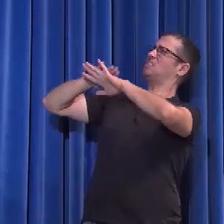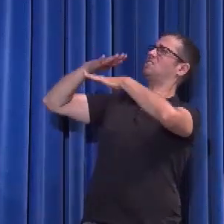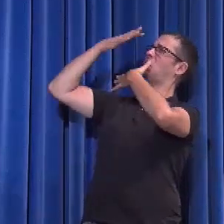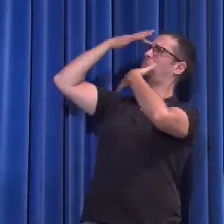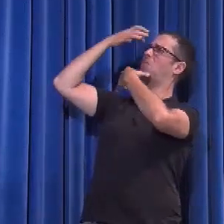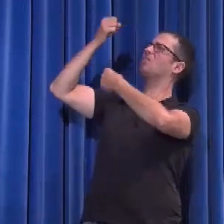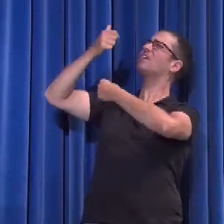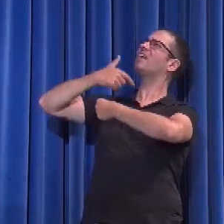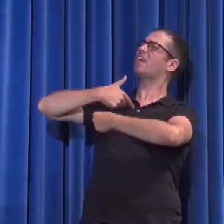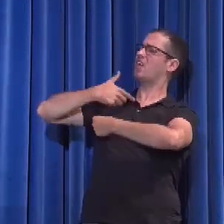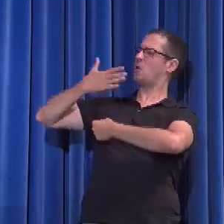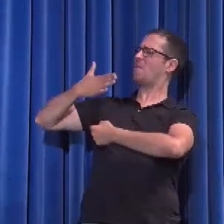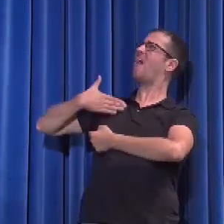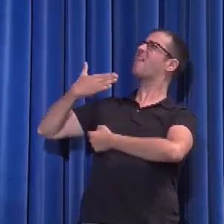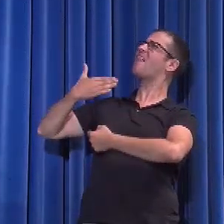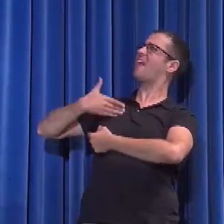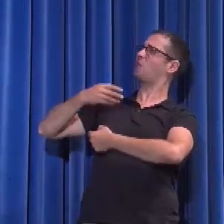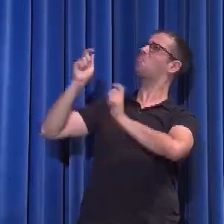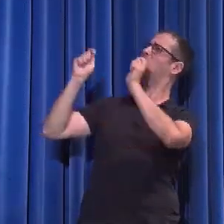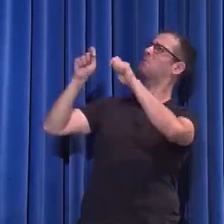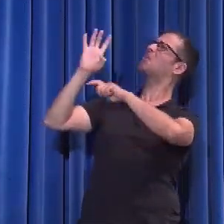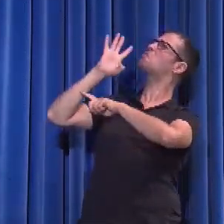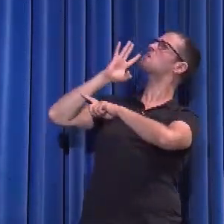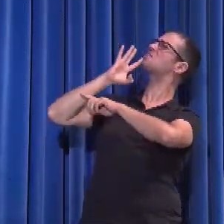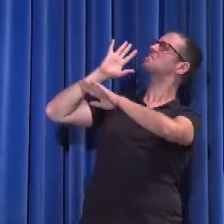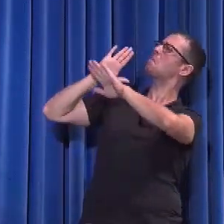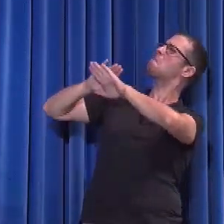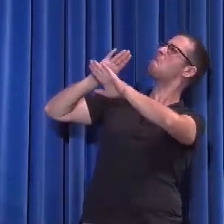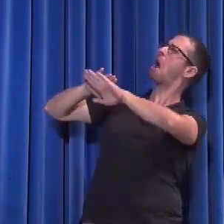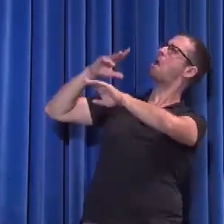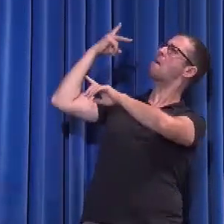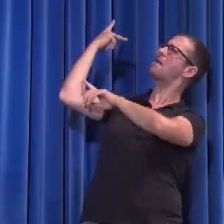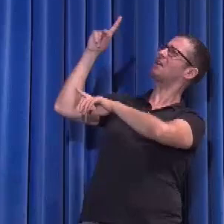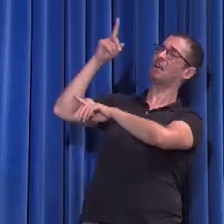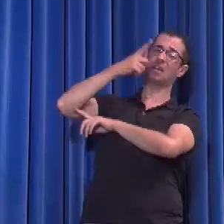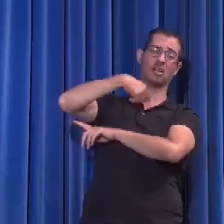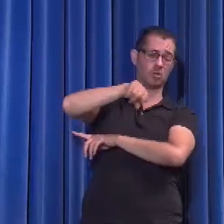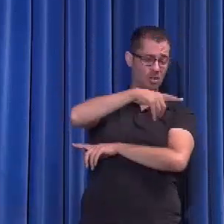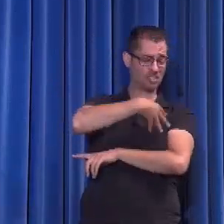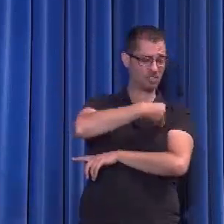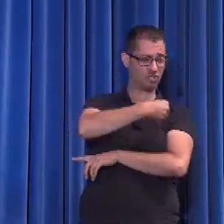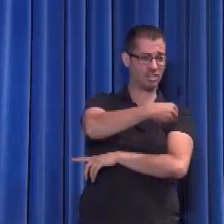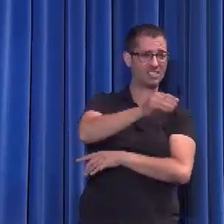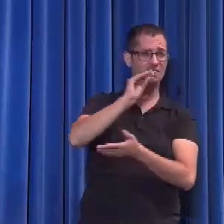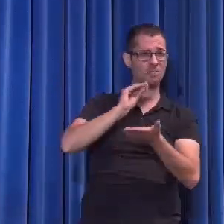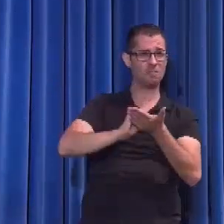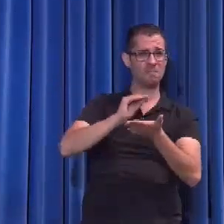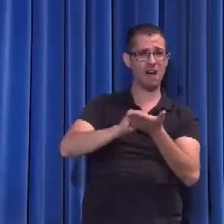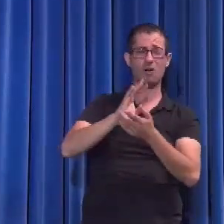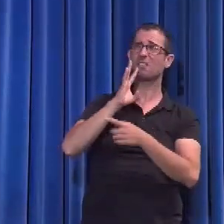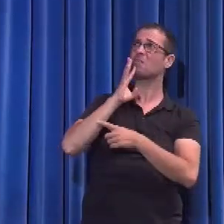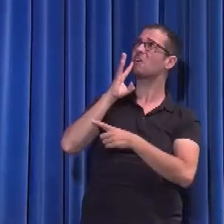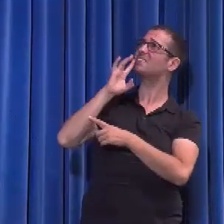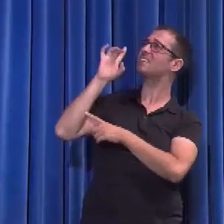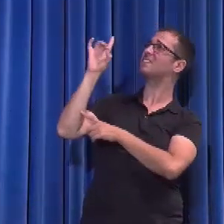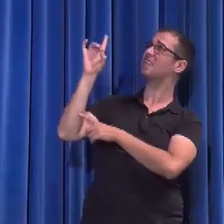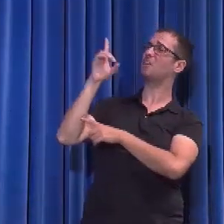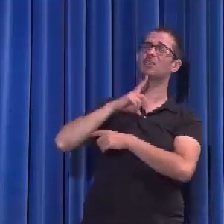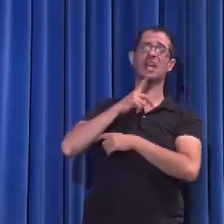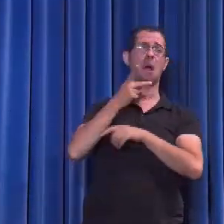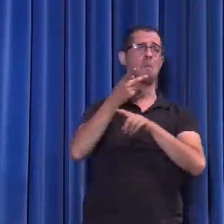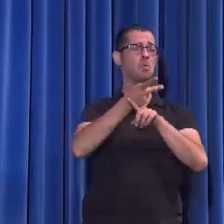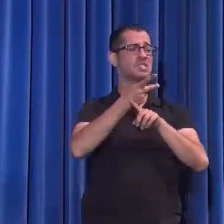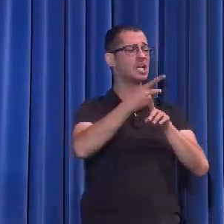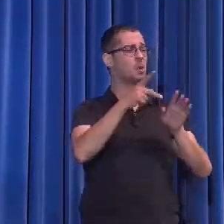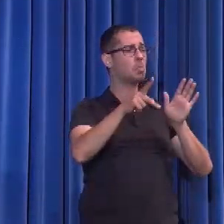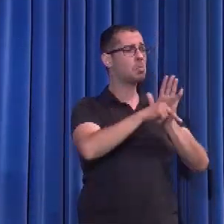eu me alegro em conhecer o Senhor. Mas a nossa geração não conhece o Senhor. Está buscando autoajuda. Está